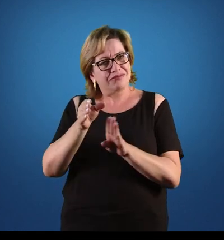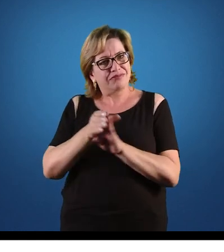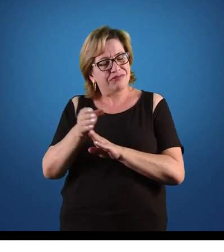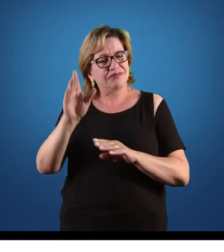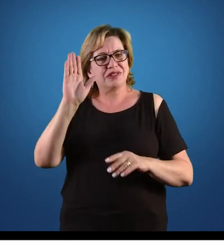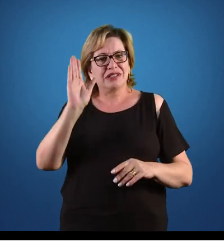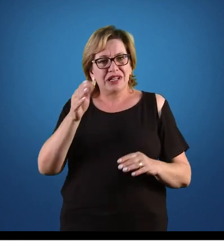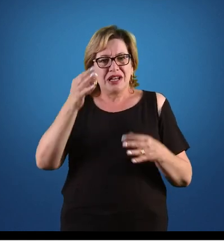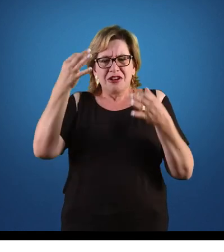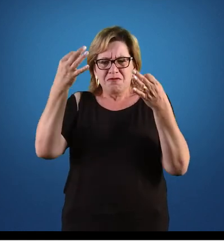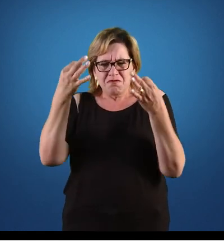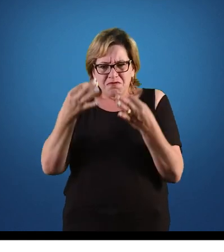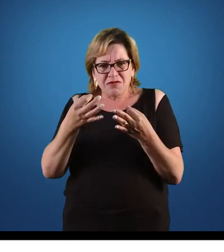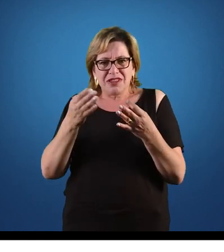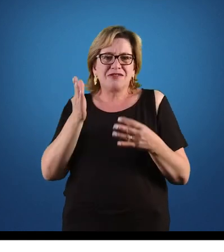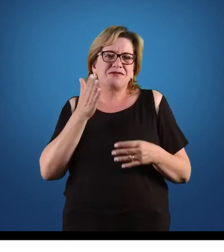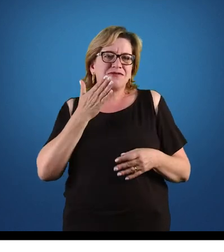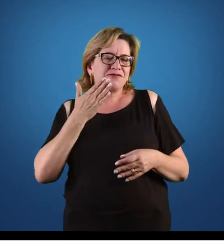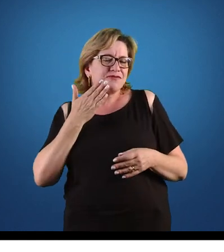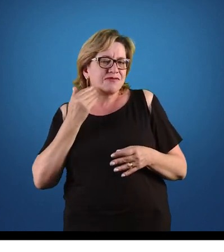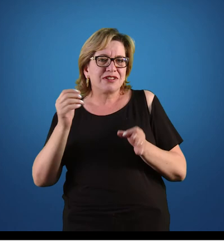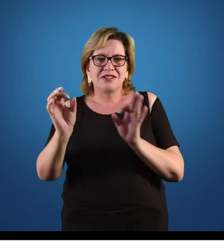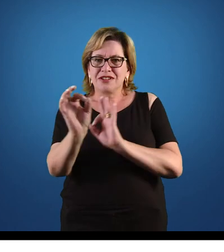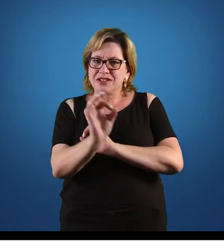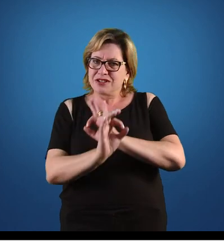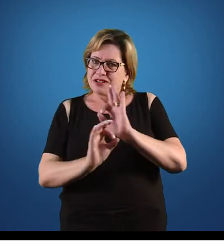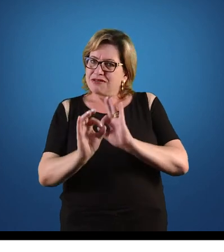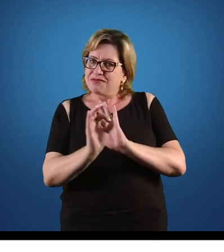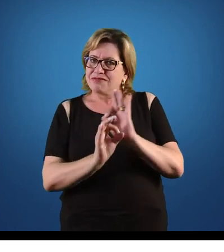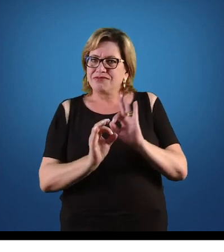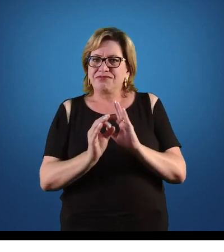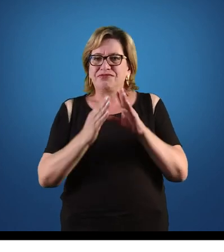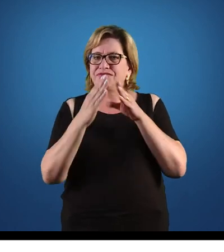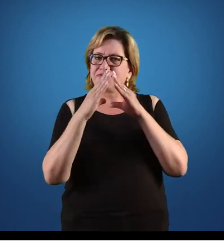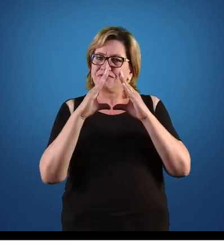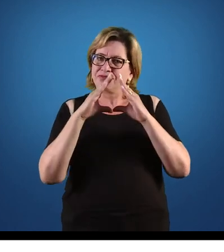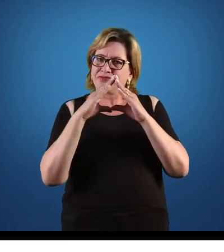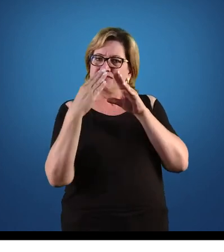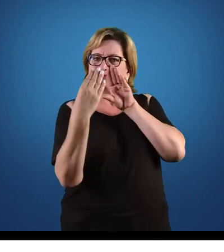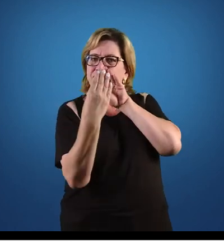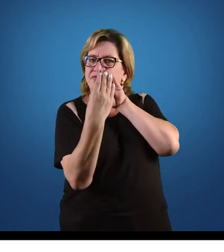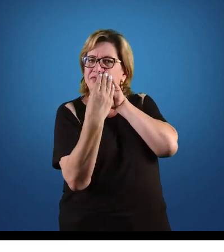no tamanho certo e fica mais fácil para você montar a tua pirâmide